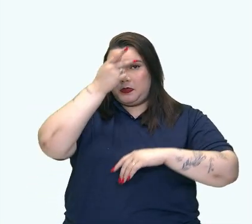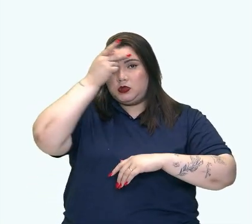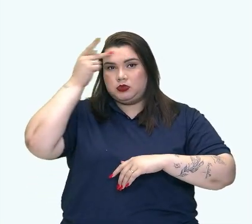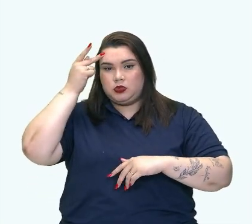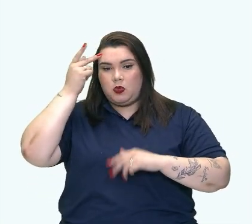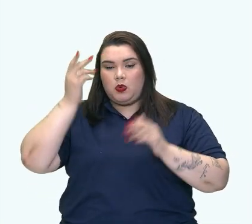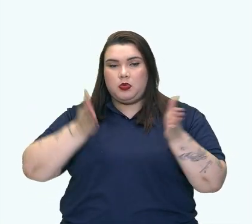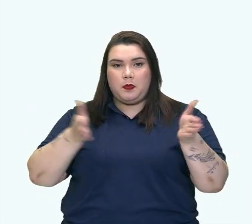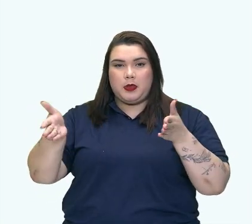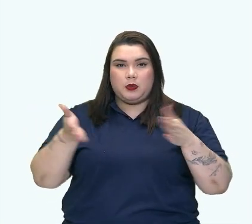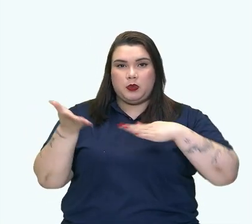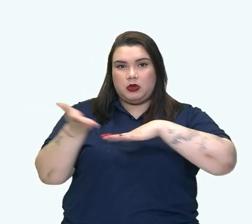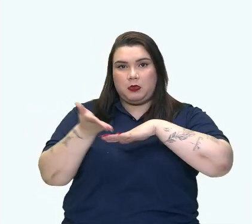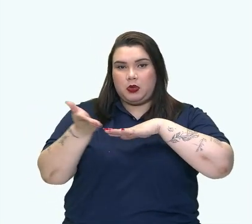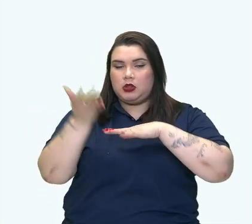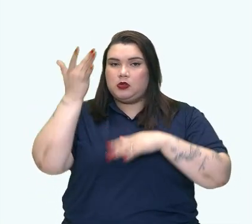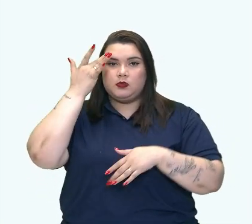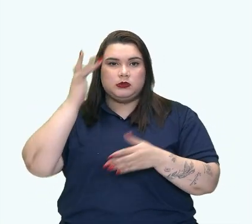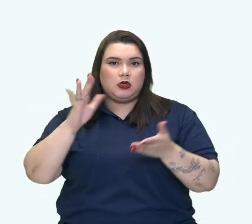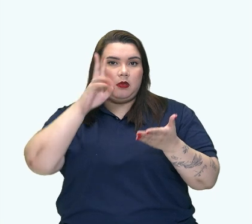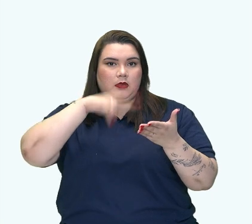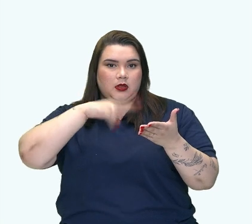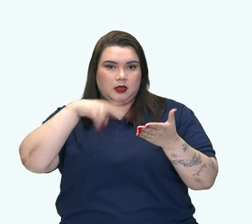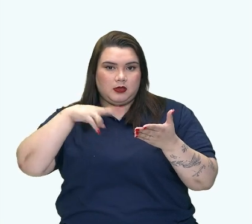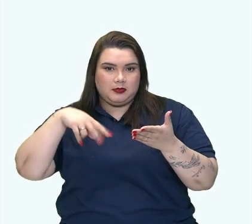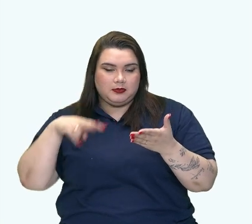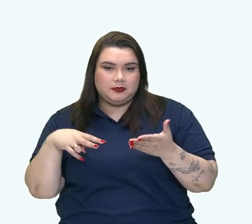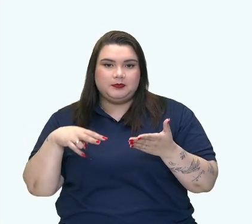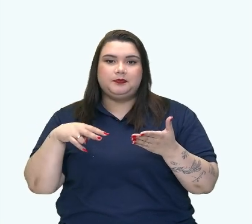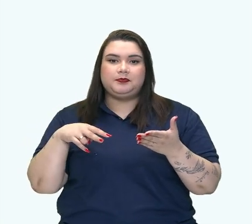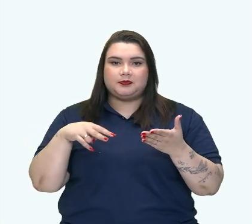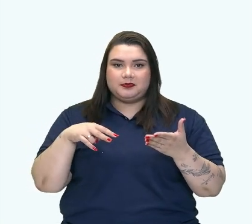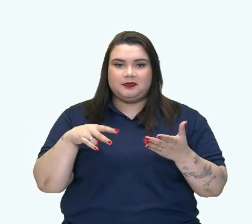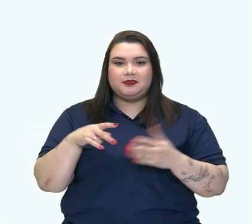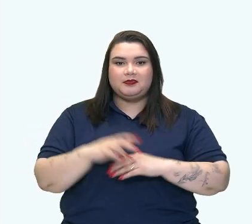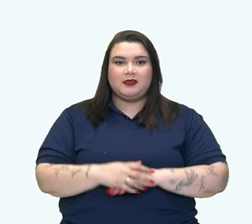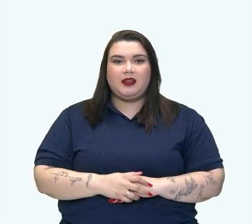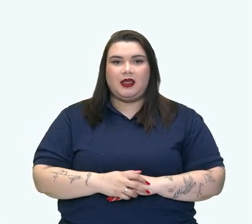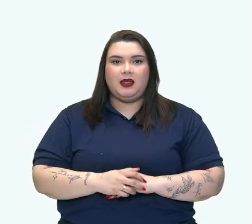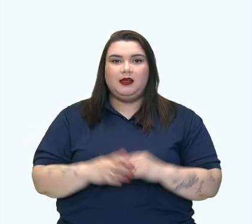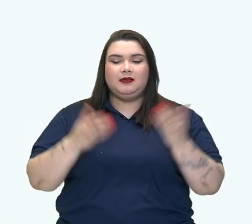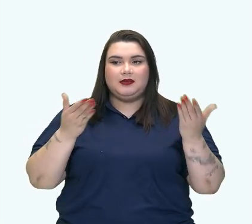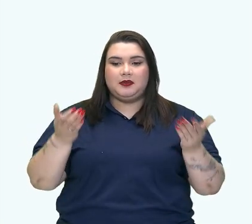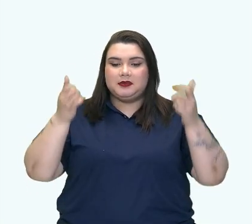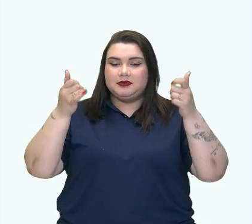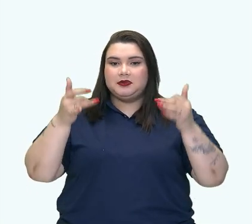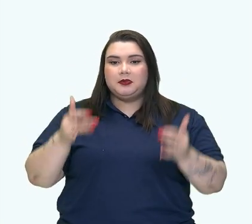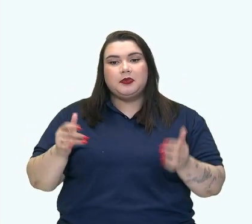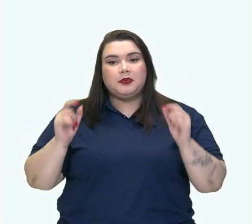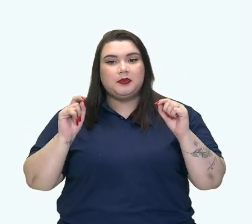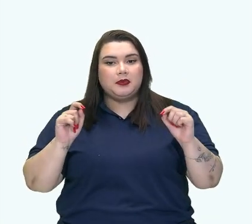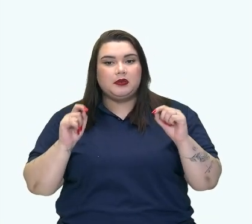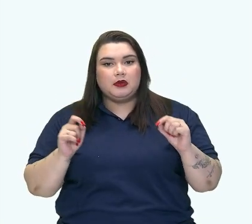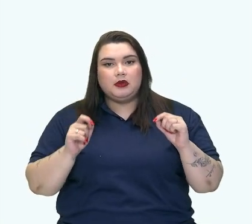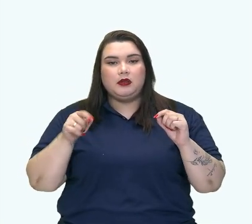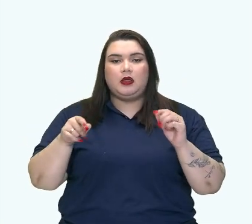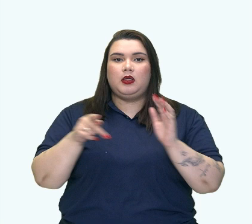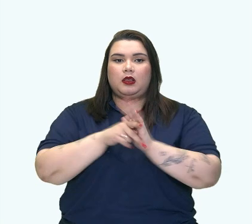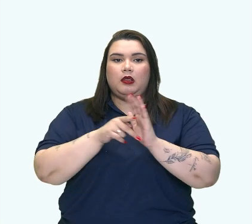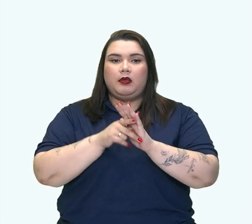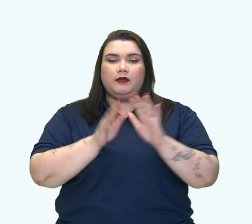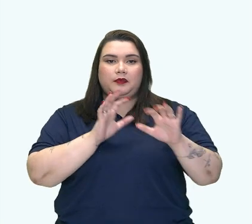captar essa mensagem. Bem chocante, bem diferente daquilo que a gente costuma ver na poesia,